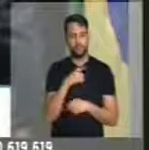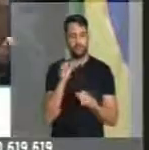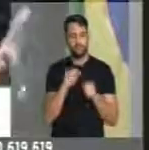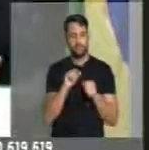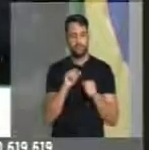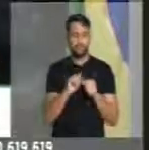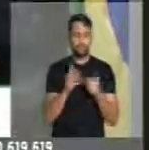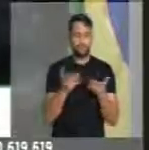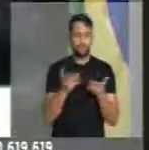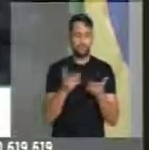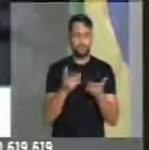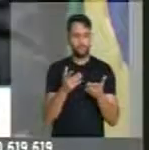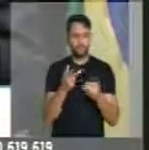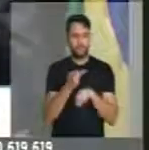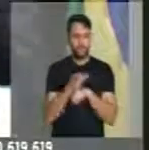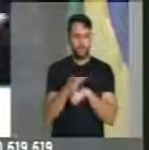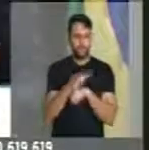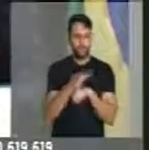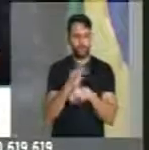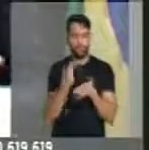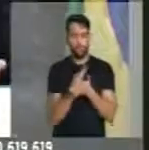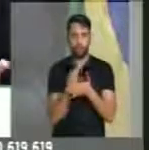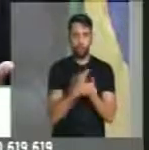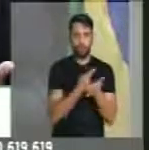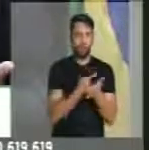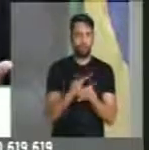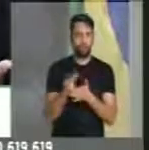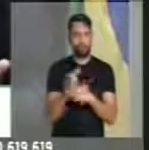Ficar a procurar defeitos